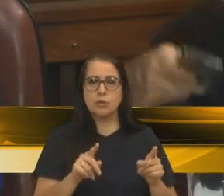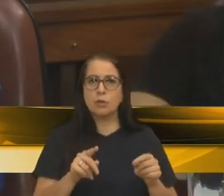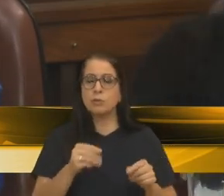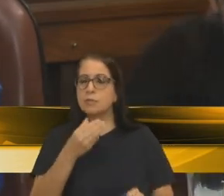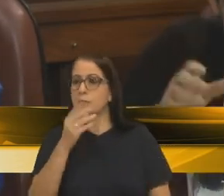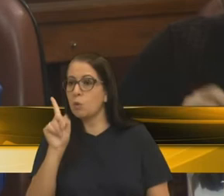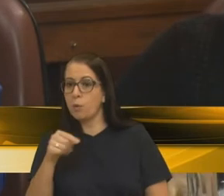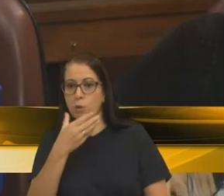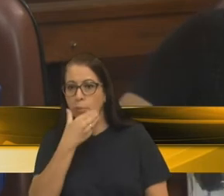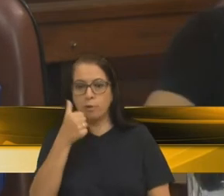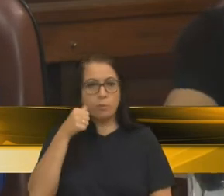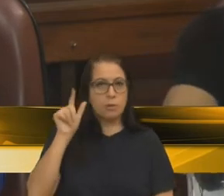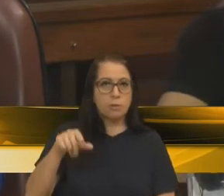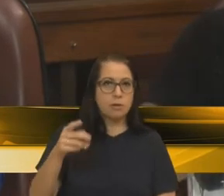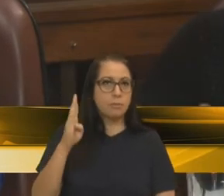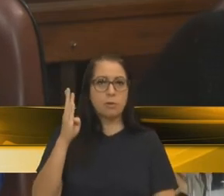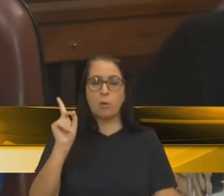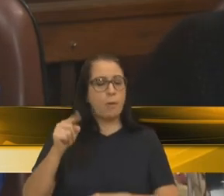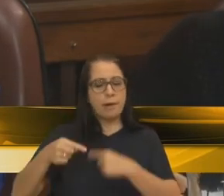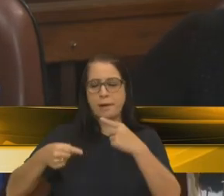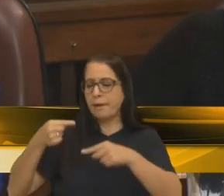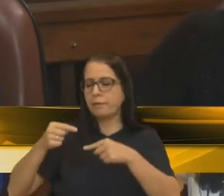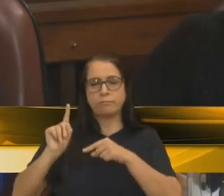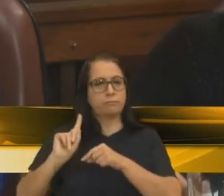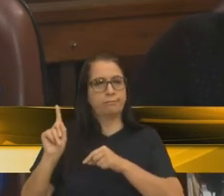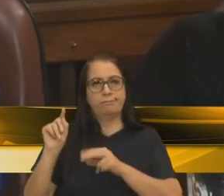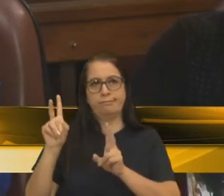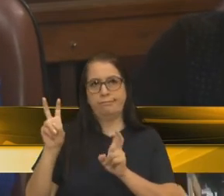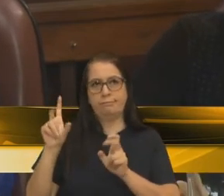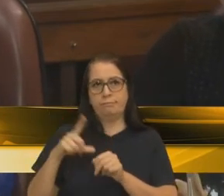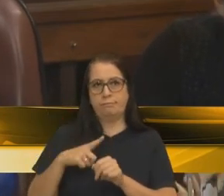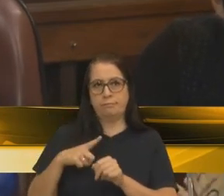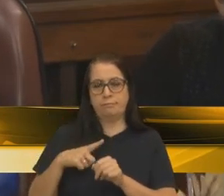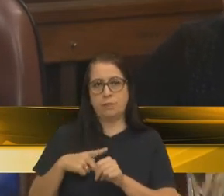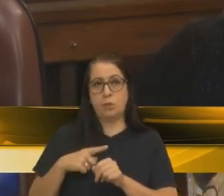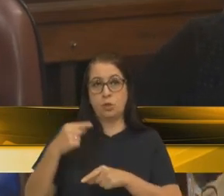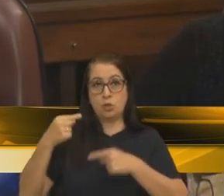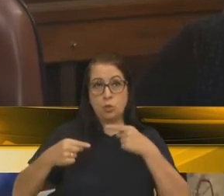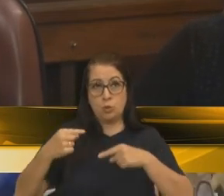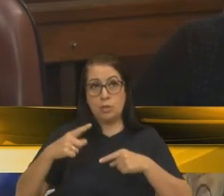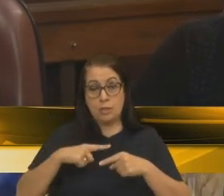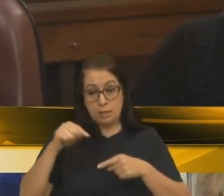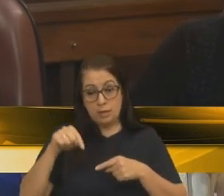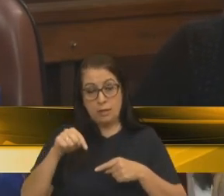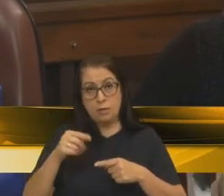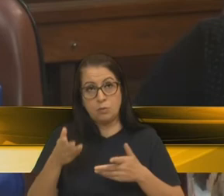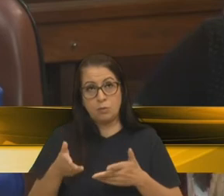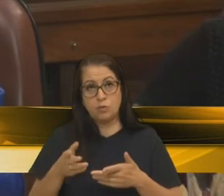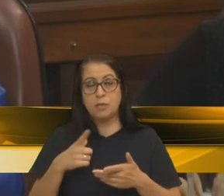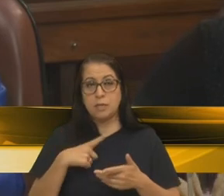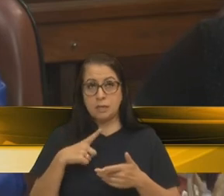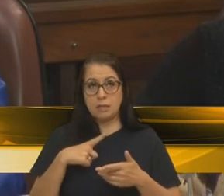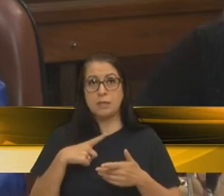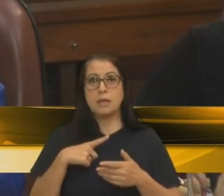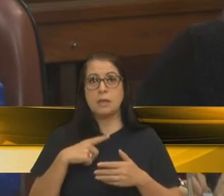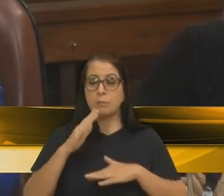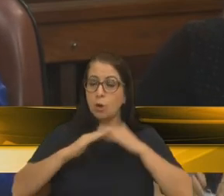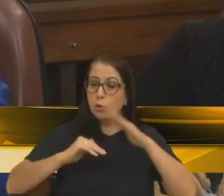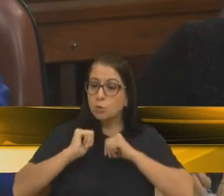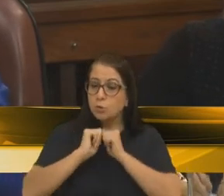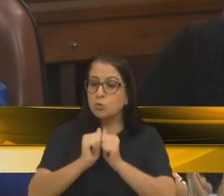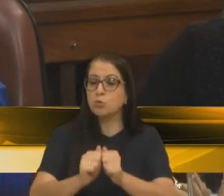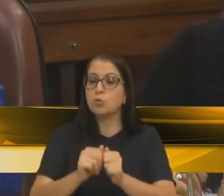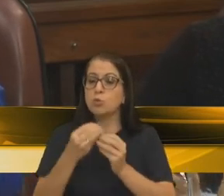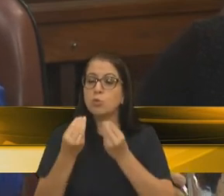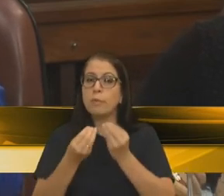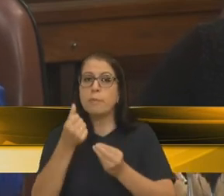na realidade, não é essa a discussão que nós temos que ter. A discussão que nós temos que ter é que existe uma construção de como a